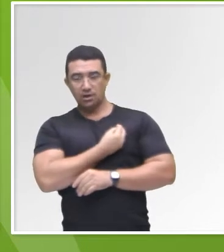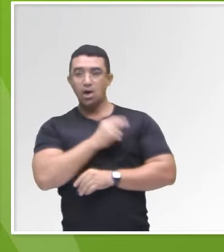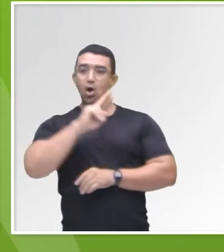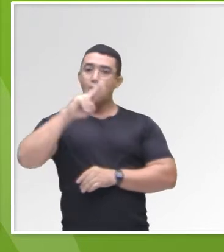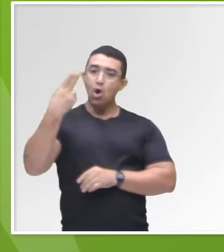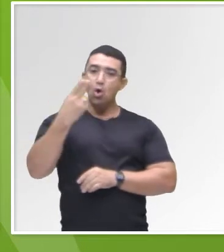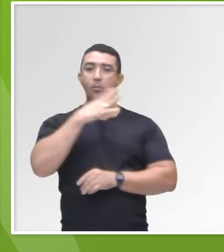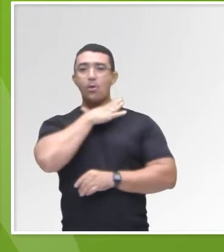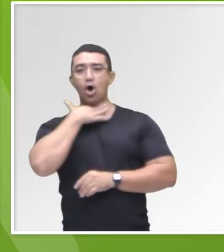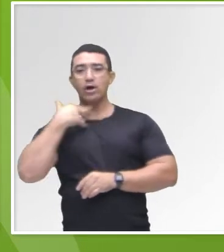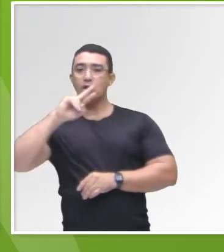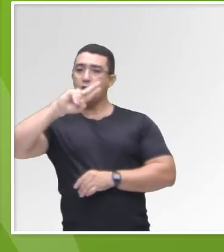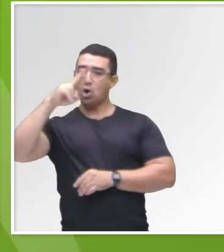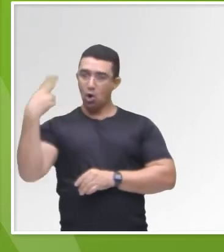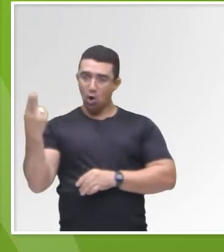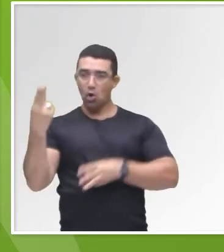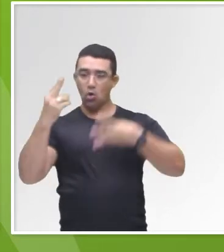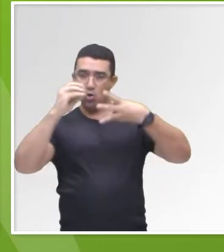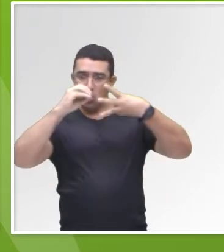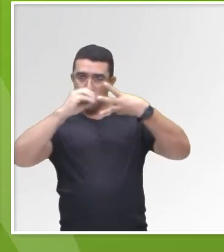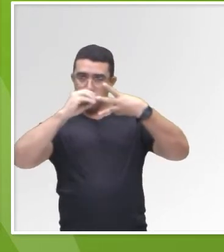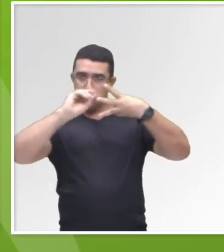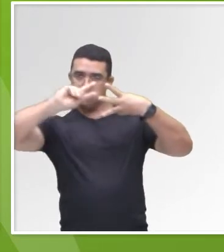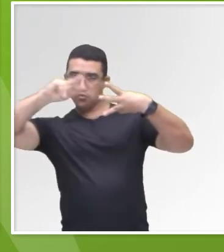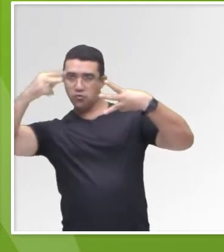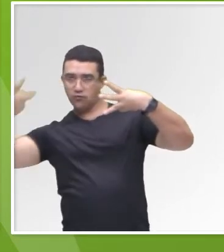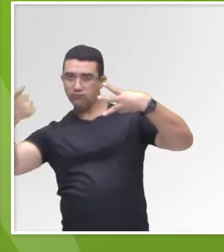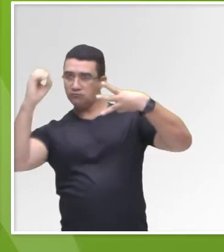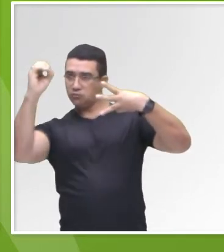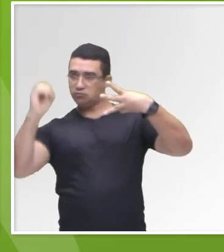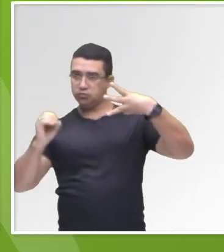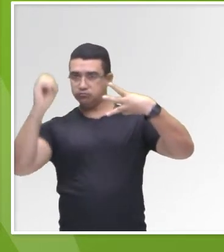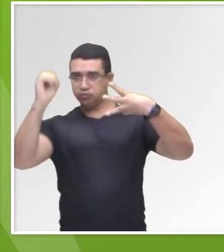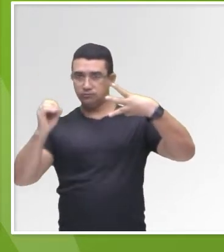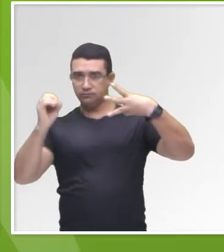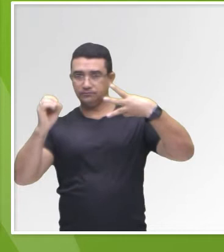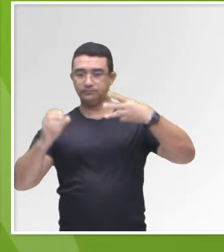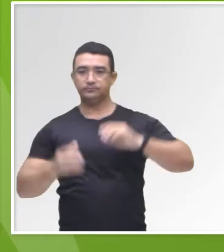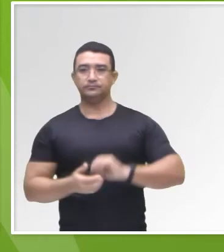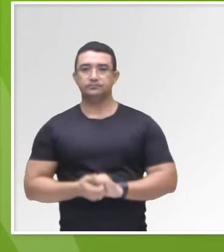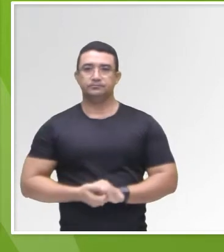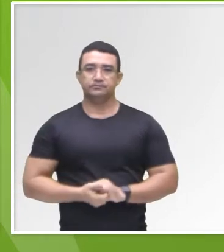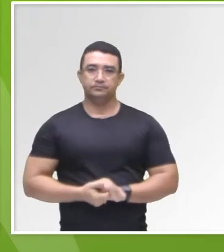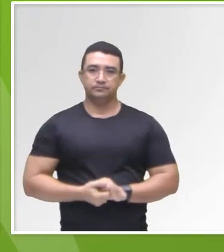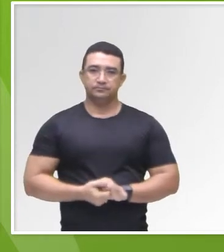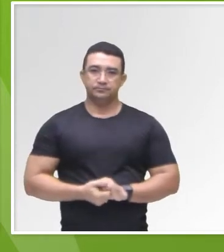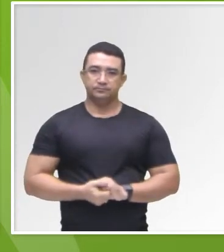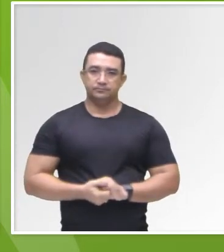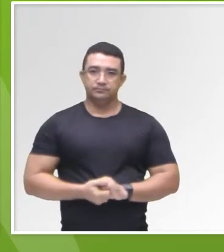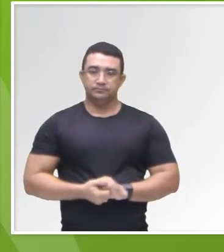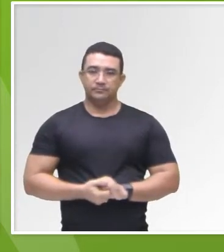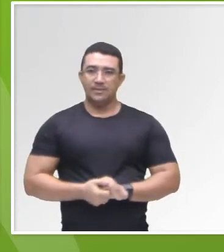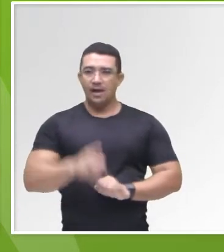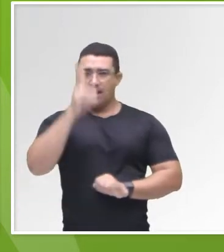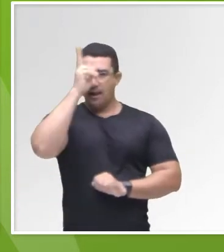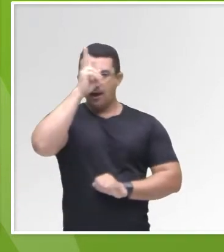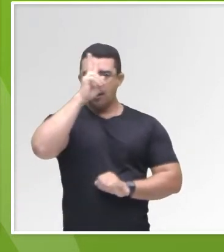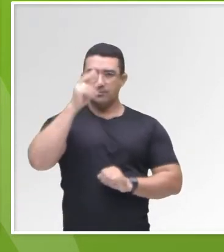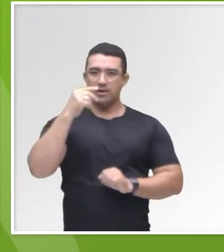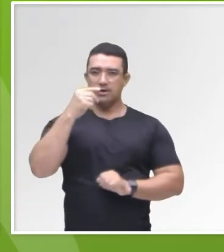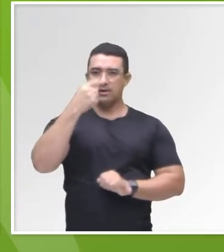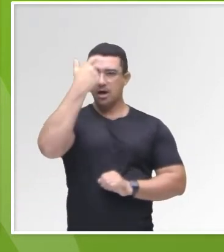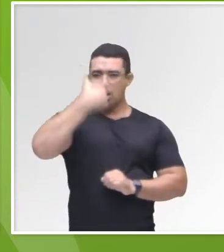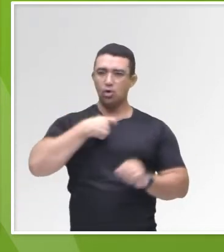dividir, certo? E aí gerar duas novas células filhas, como a gente está observando. E aí lembra que eu falei que a mitose ela